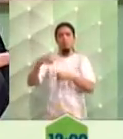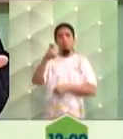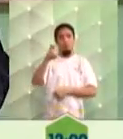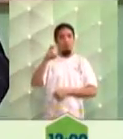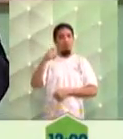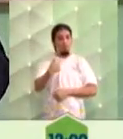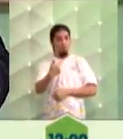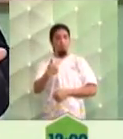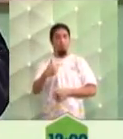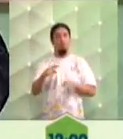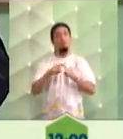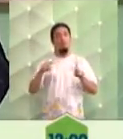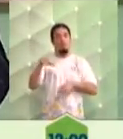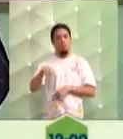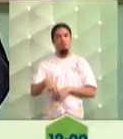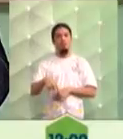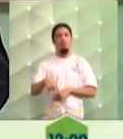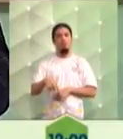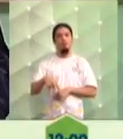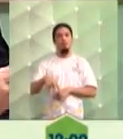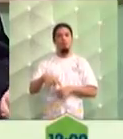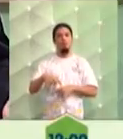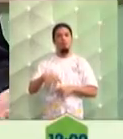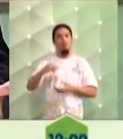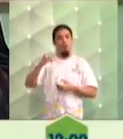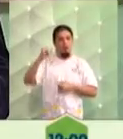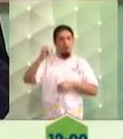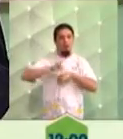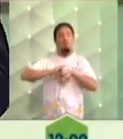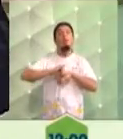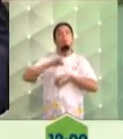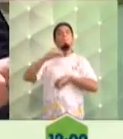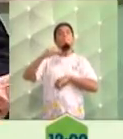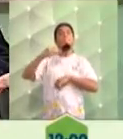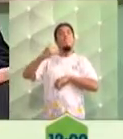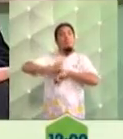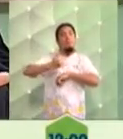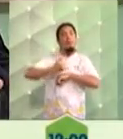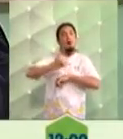a capital, Manaus, é a que detém o maior